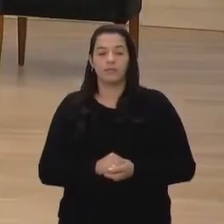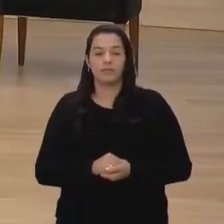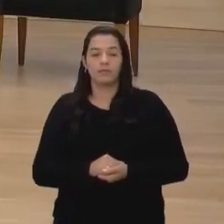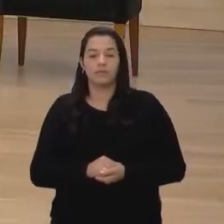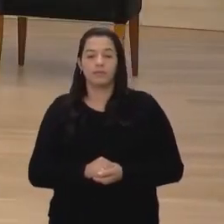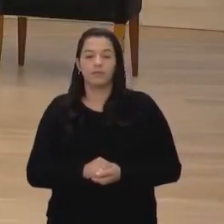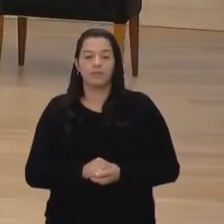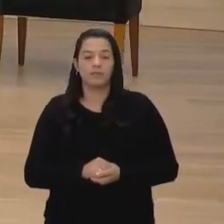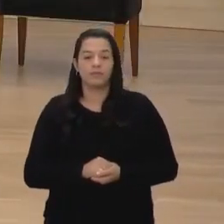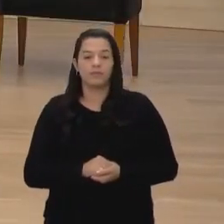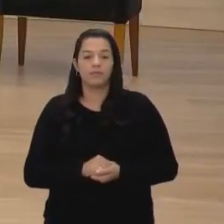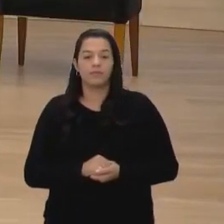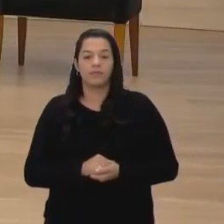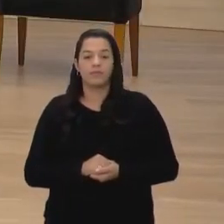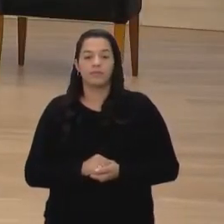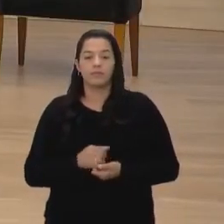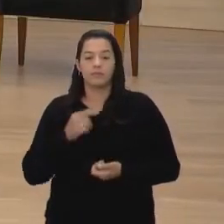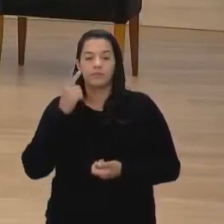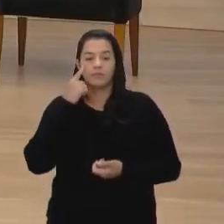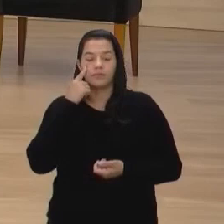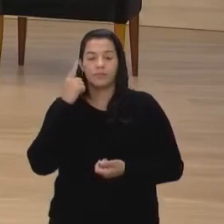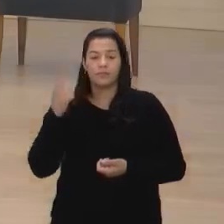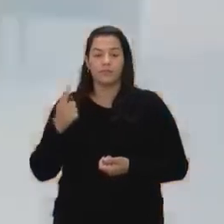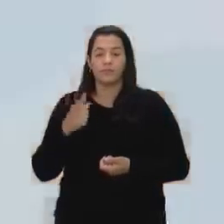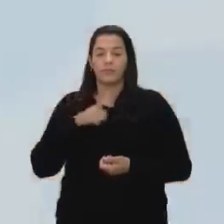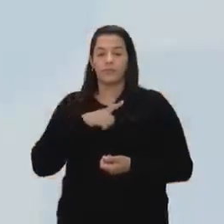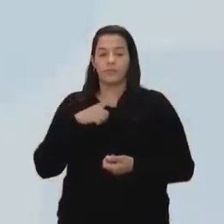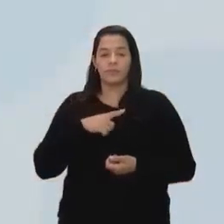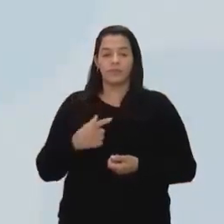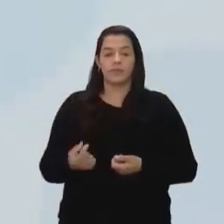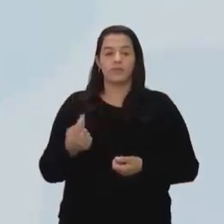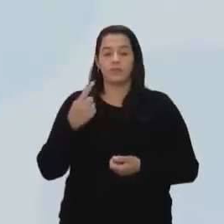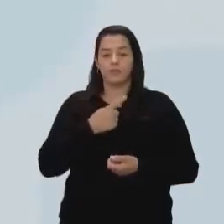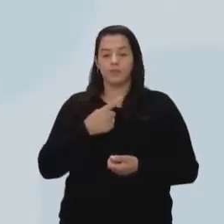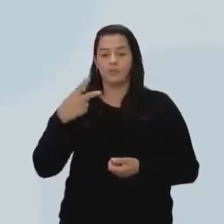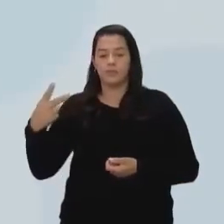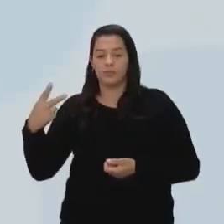Pronto, olha, ó. Então aqui, ó, olhando para esse carbono, ele passa a ter 1, 2,